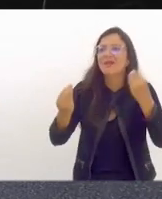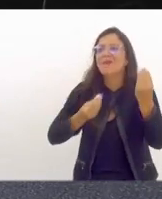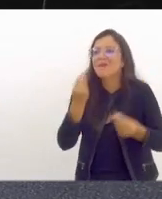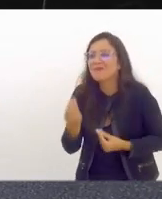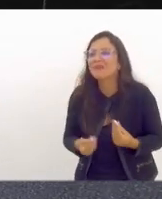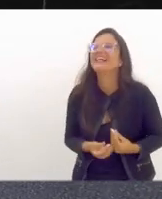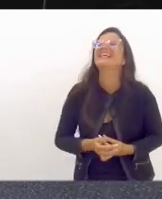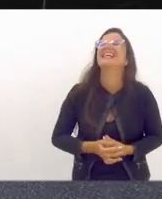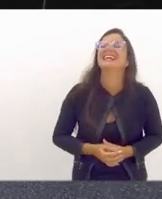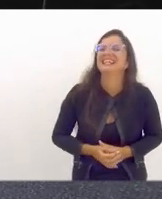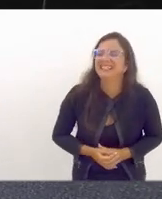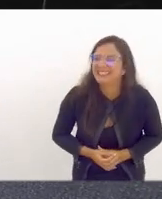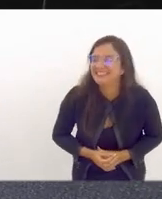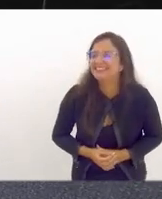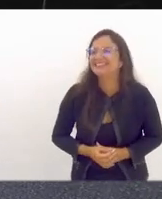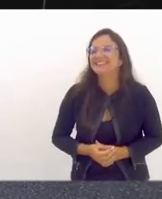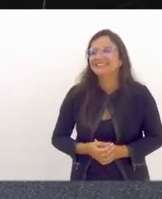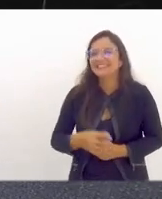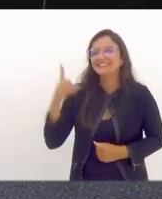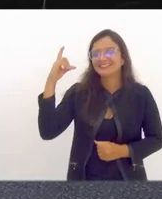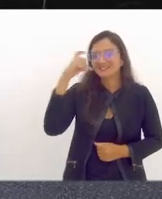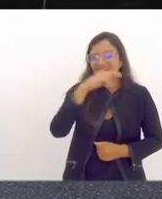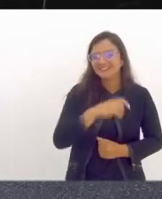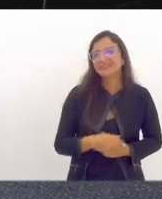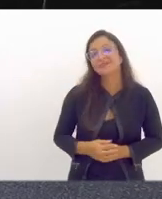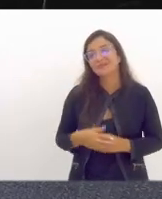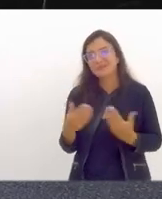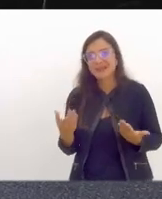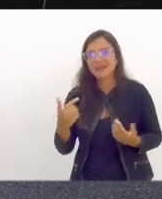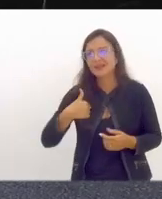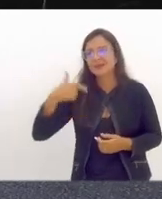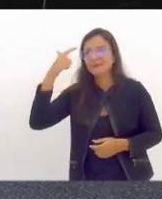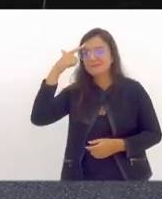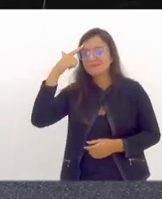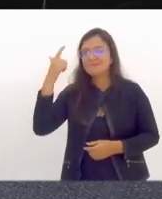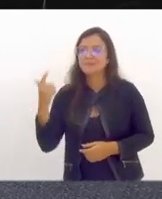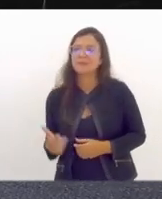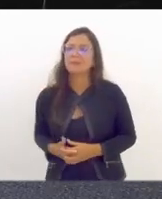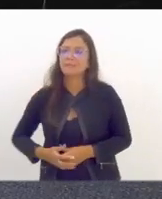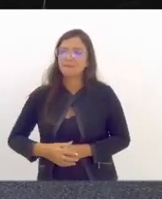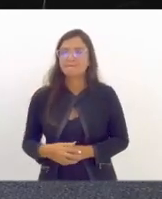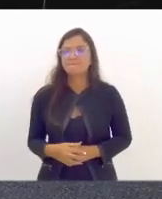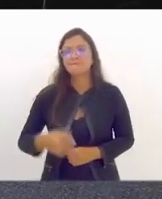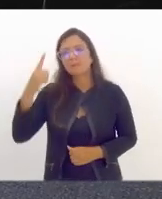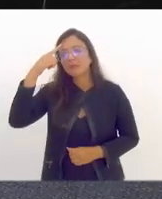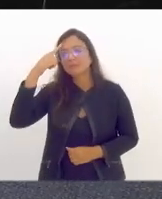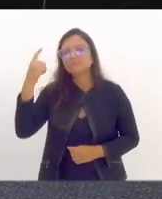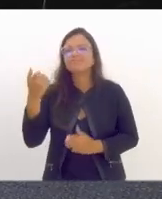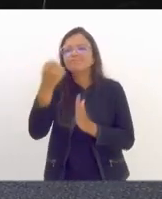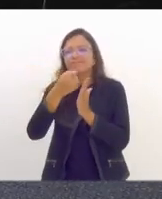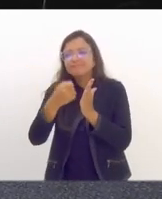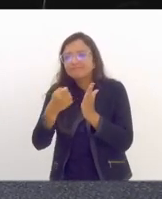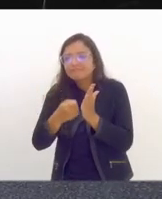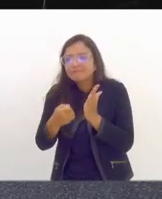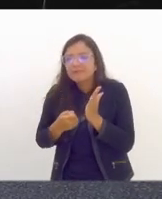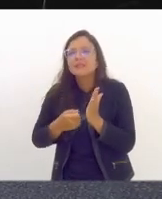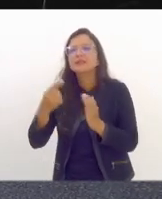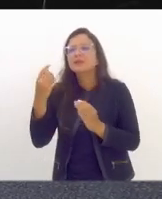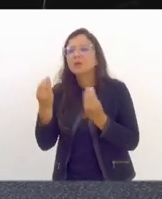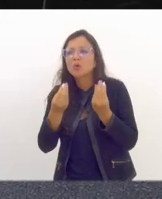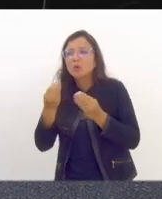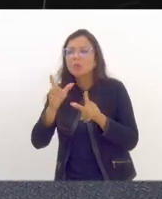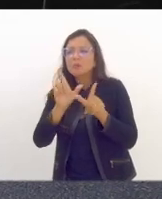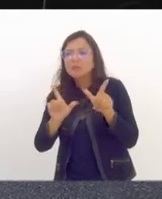fita cassete E aí eu dei meu jeito e compus escrever a letra coloquei a melodia